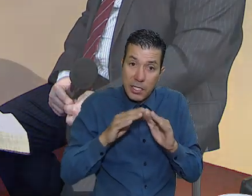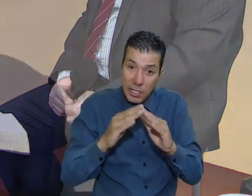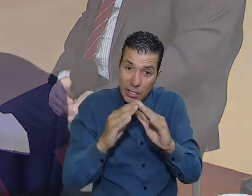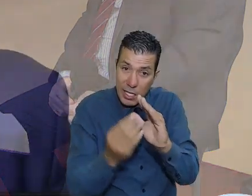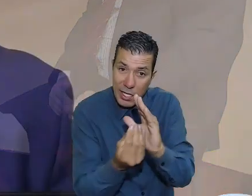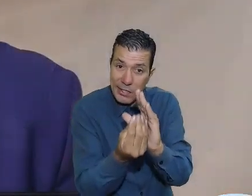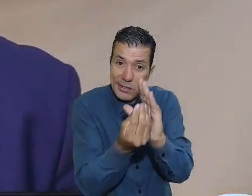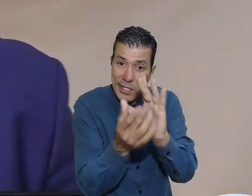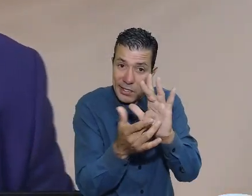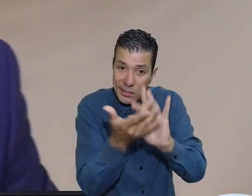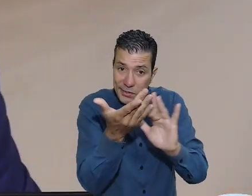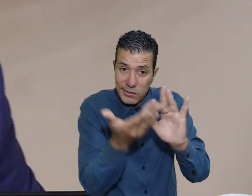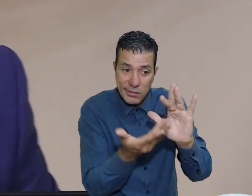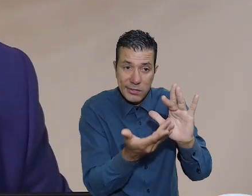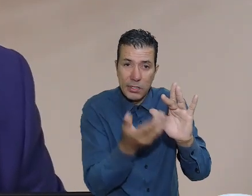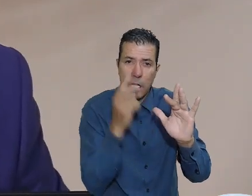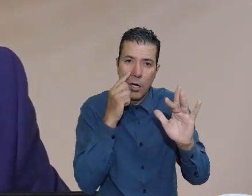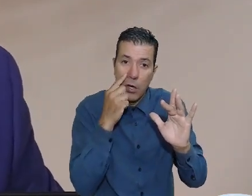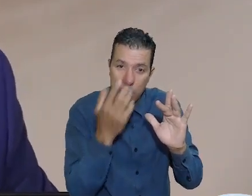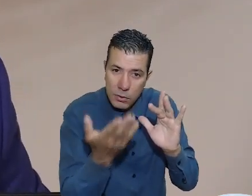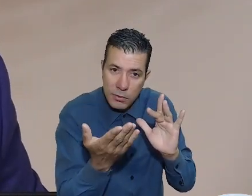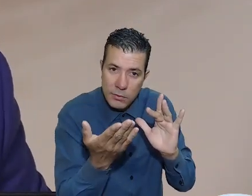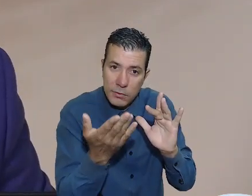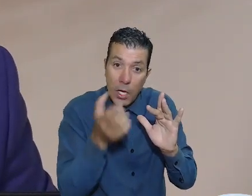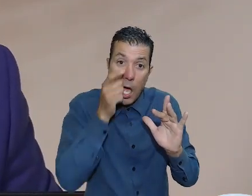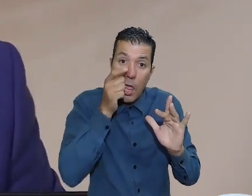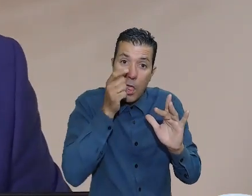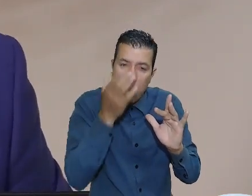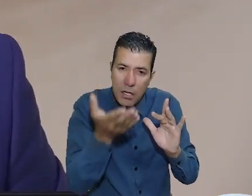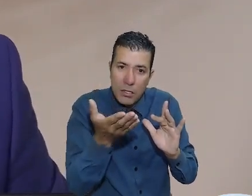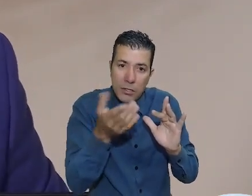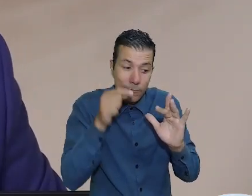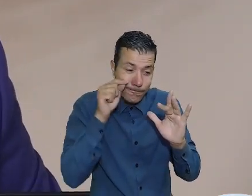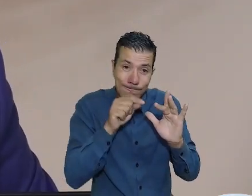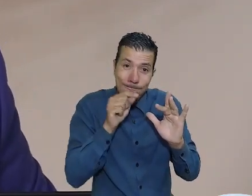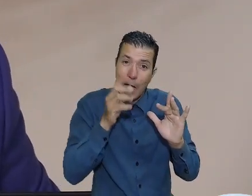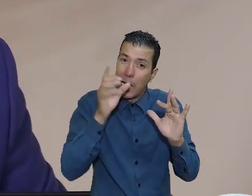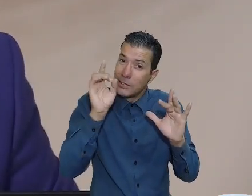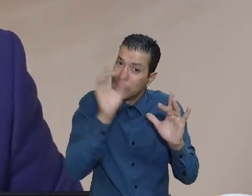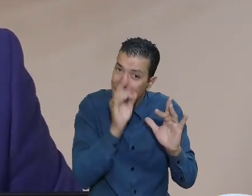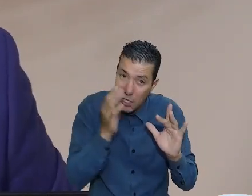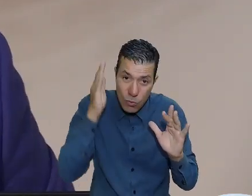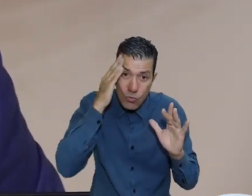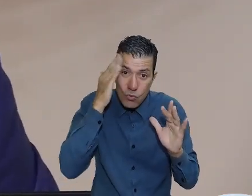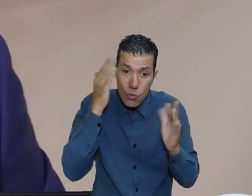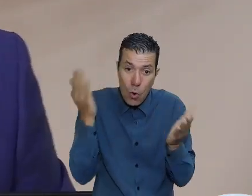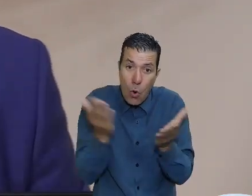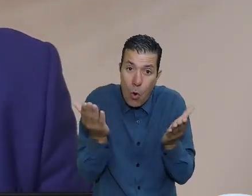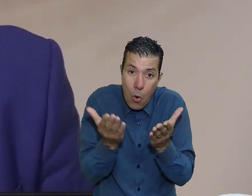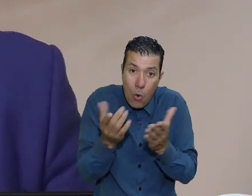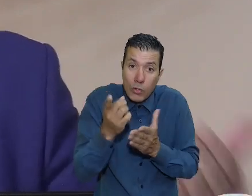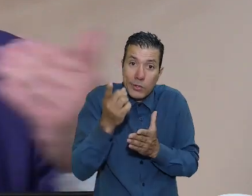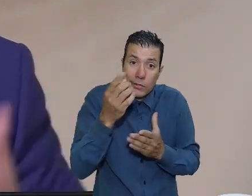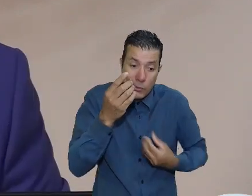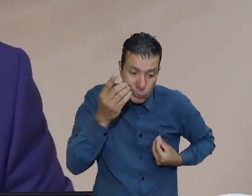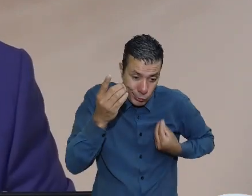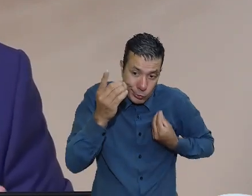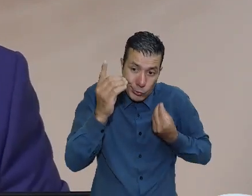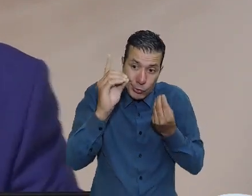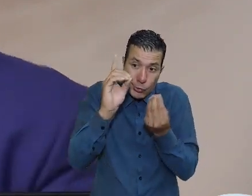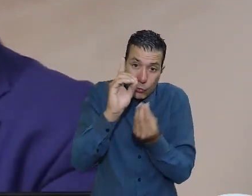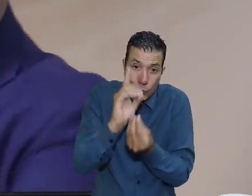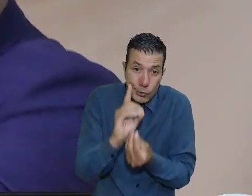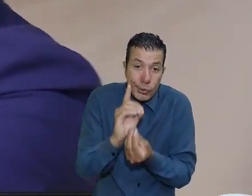os problemas da sua vida. Olha para mim aqui, preste atenção, esse é o momento de entrega, esse é o momento onde